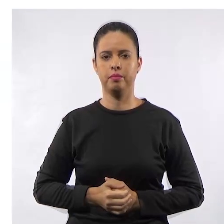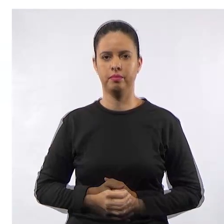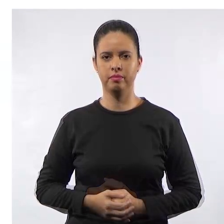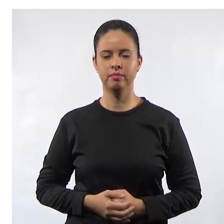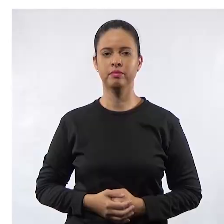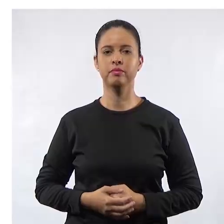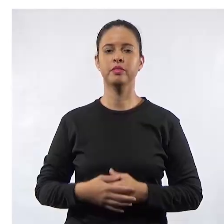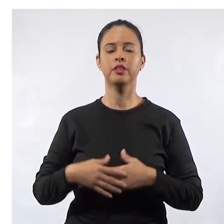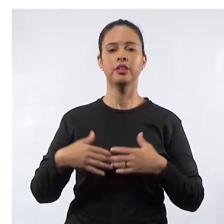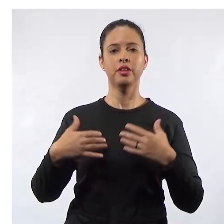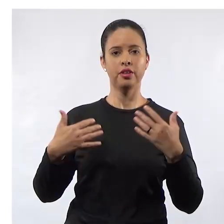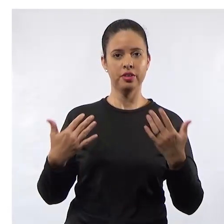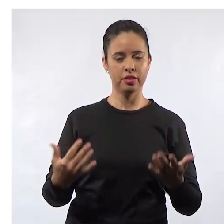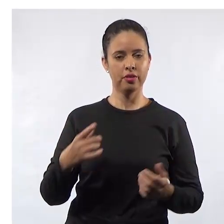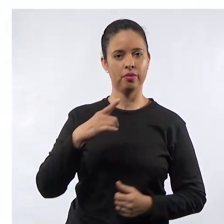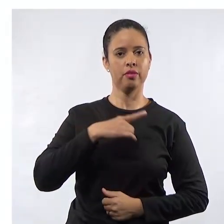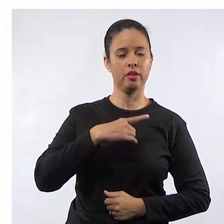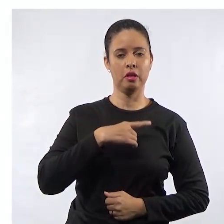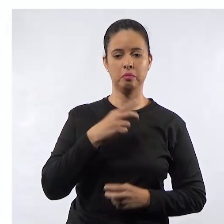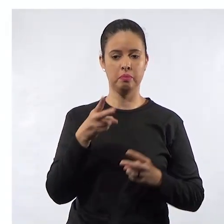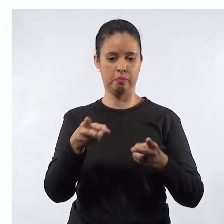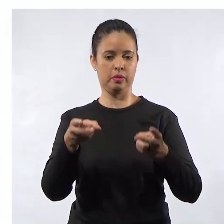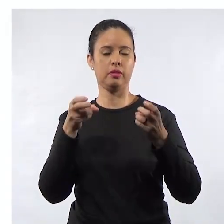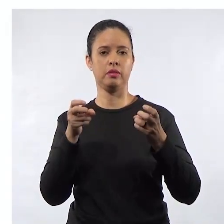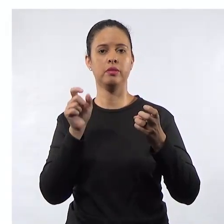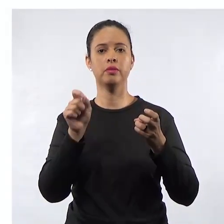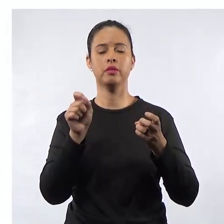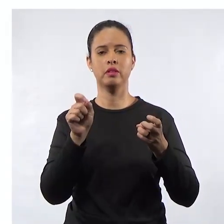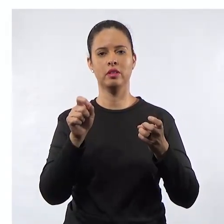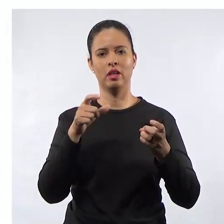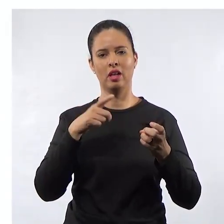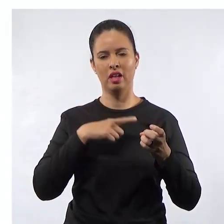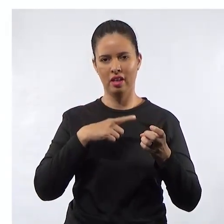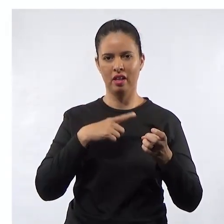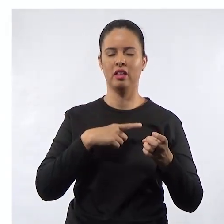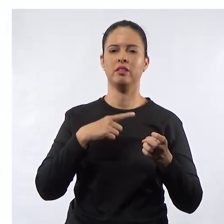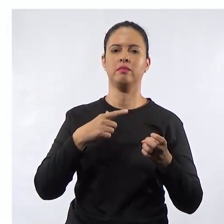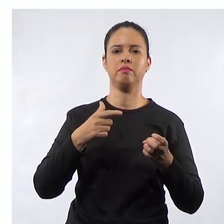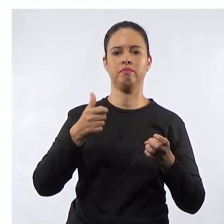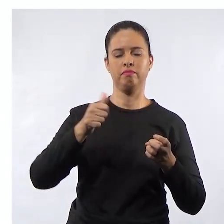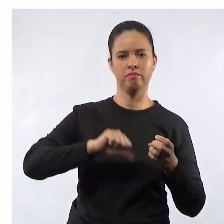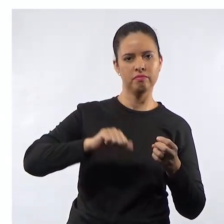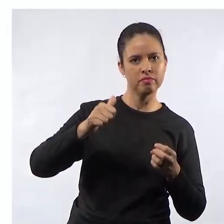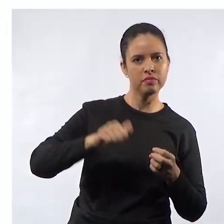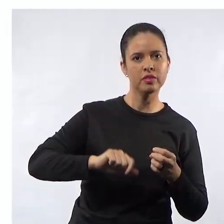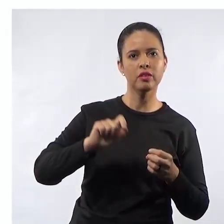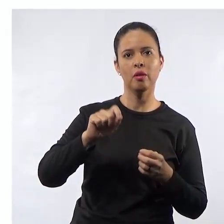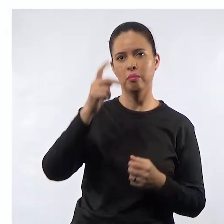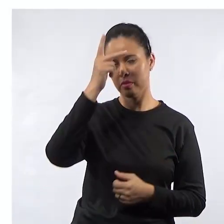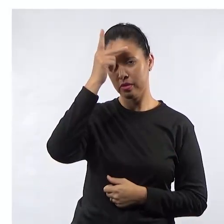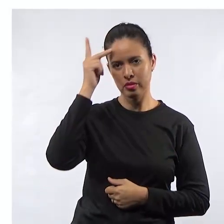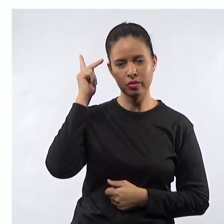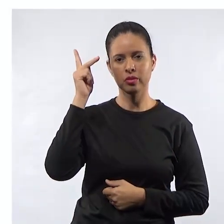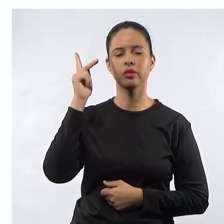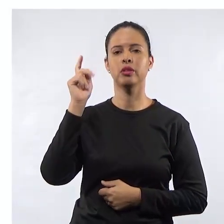etapas, ok? E aí, olha só, nós temos que observar essa vulnerabilidade, tá? Olha só, e a pessoa